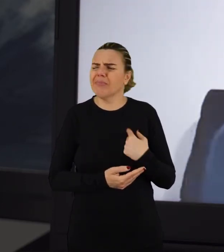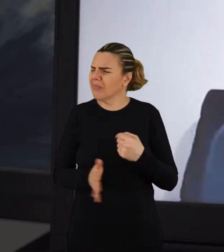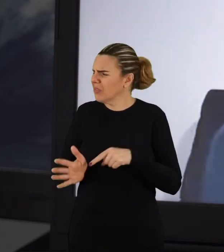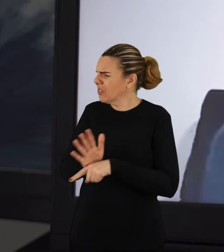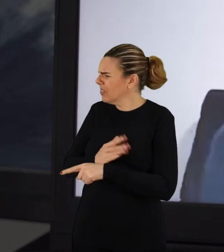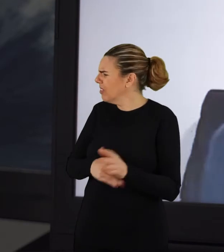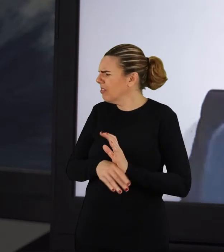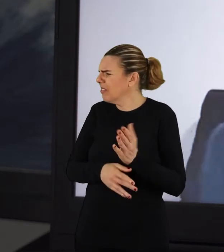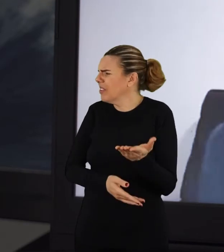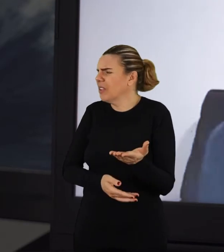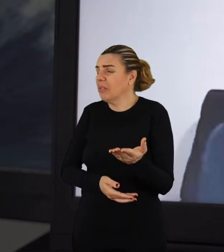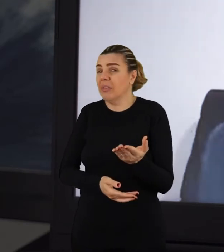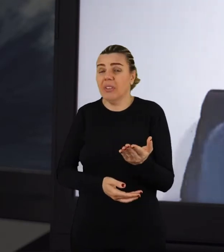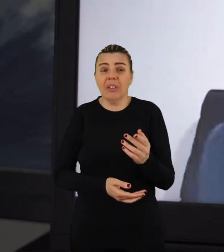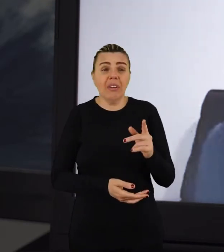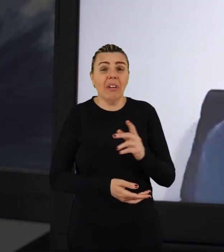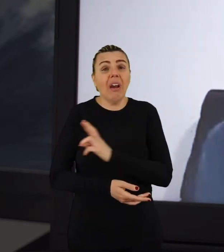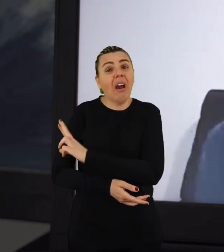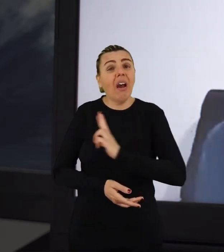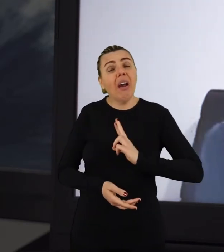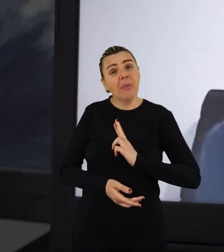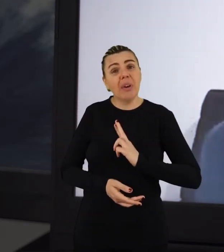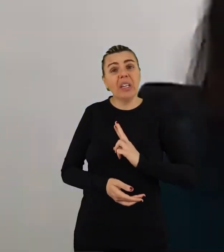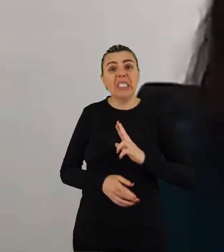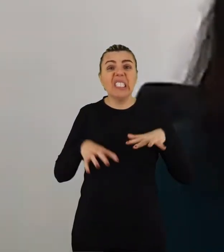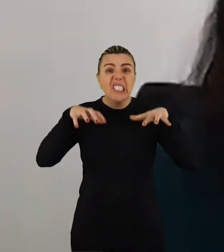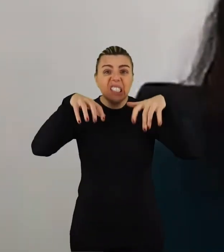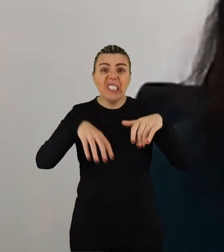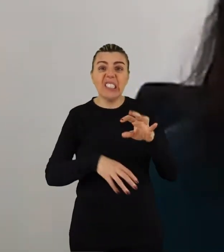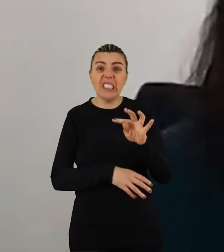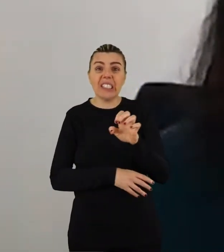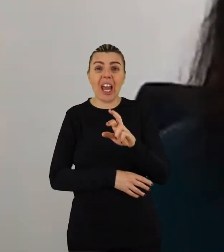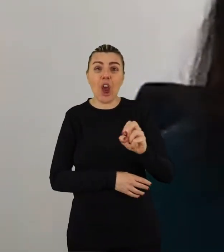perguntei que filme era aquele, e ele falou que era um filme de terror.